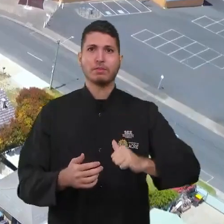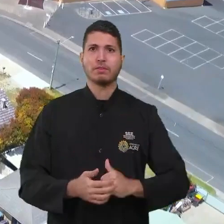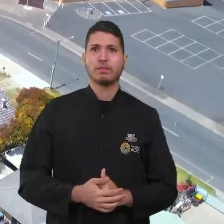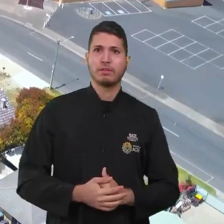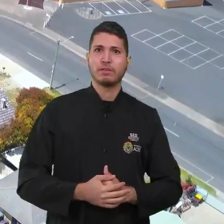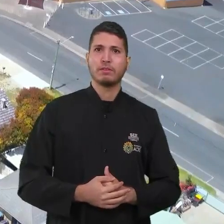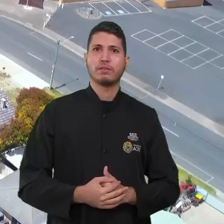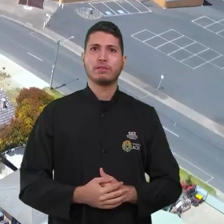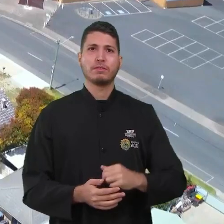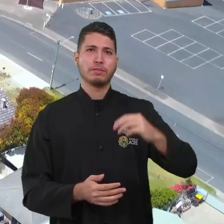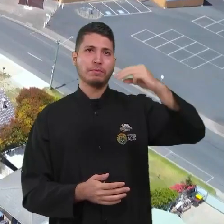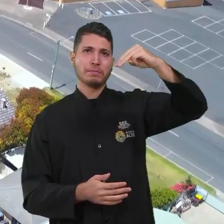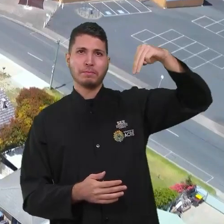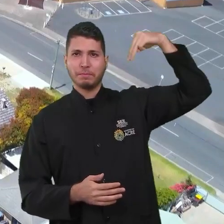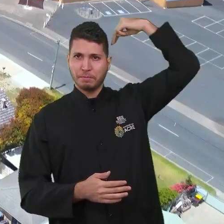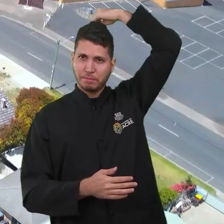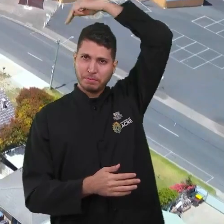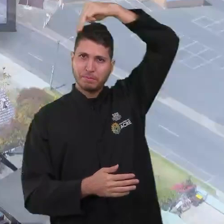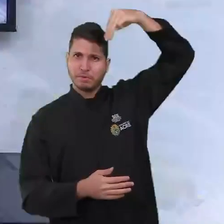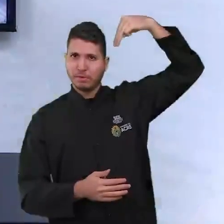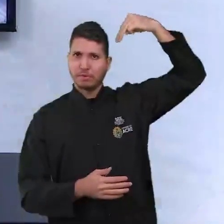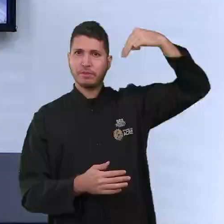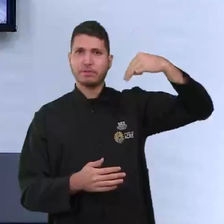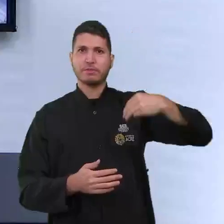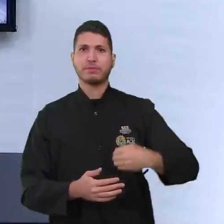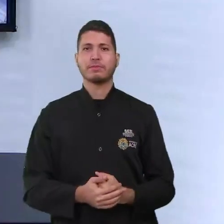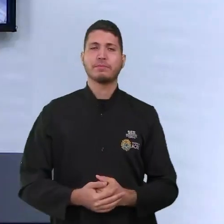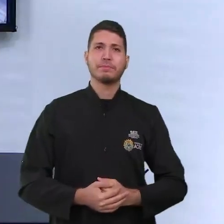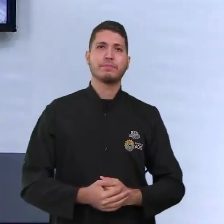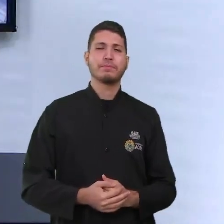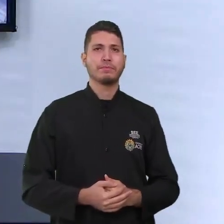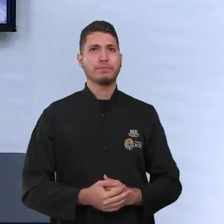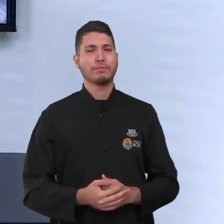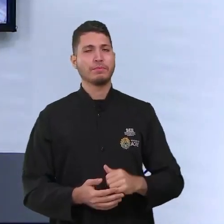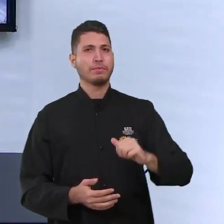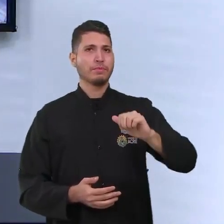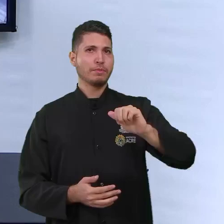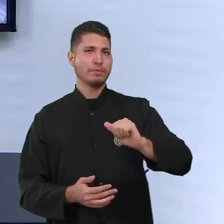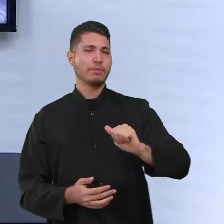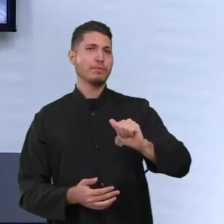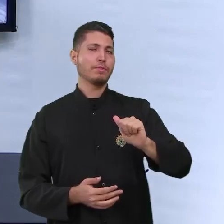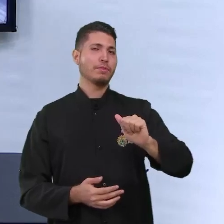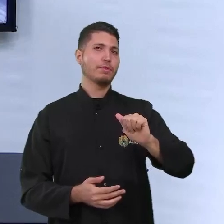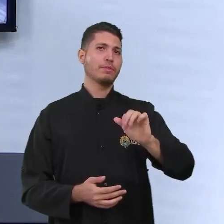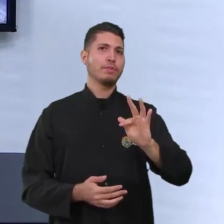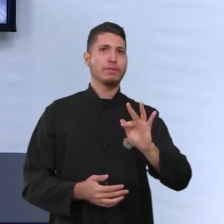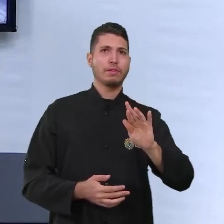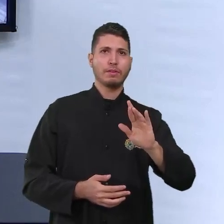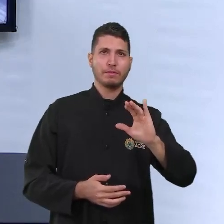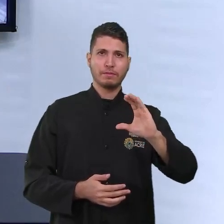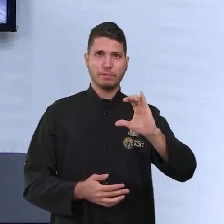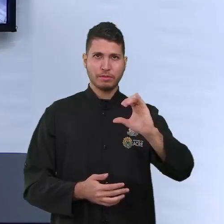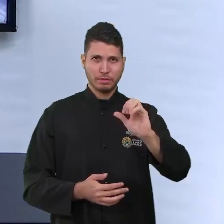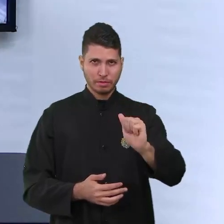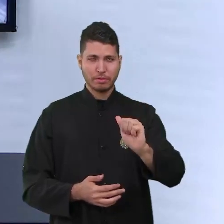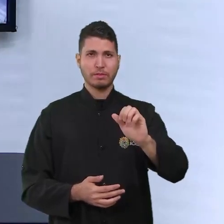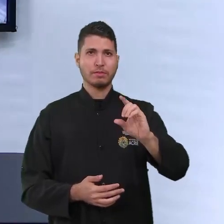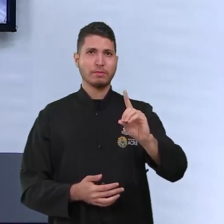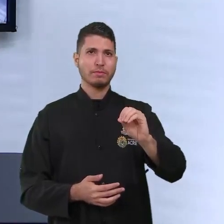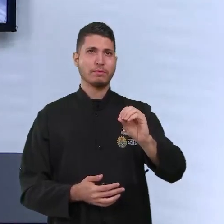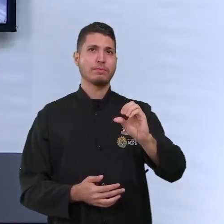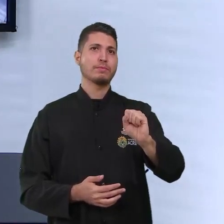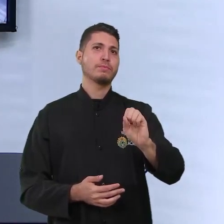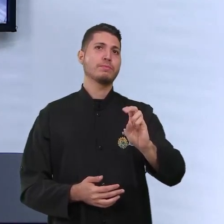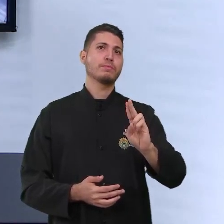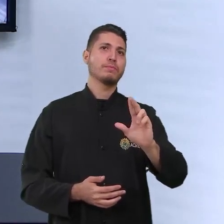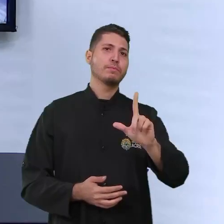Índia parcialmente? Sim, pessoal, parcialmente porque a Índia hoje, ela conta com importantes polos